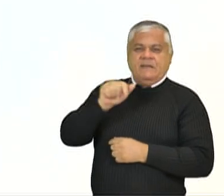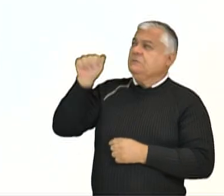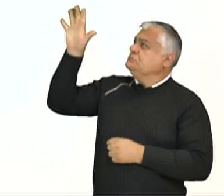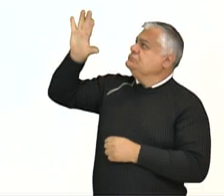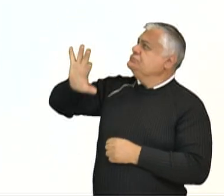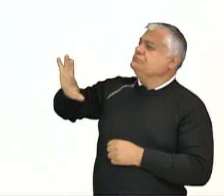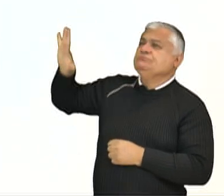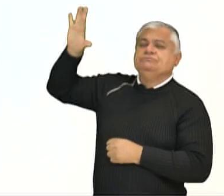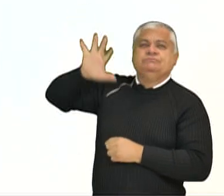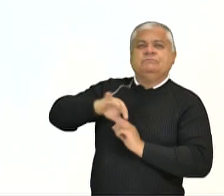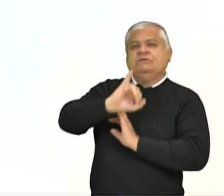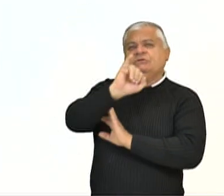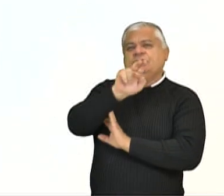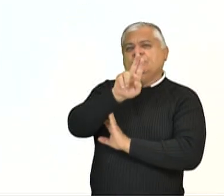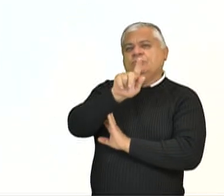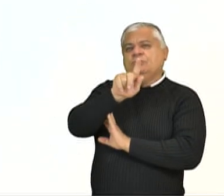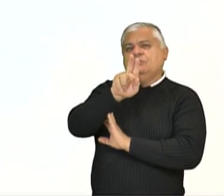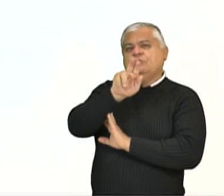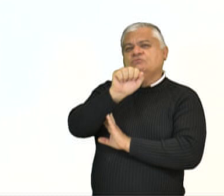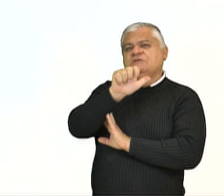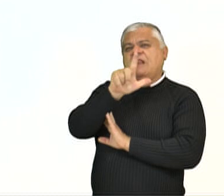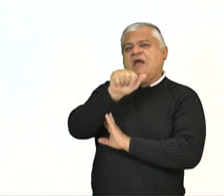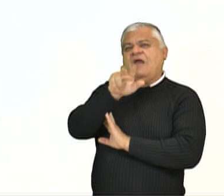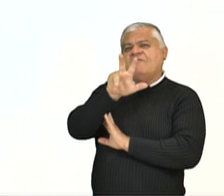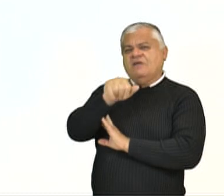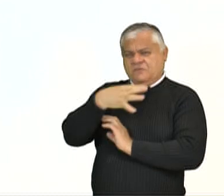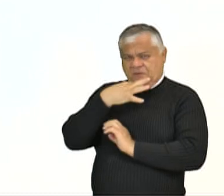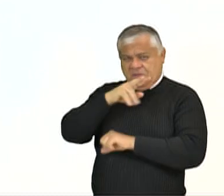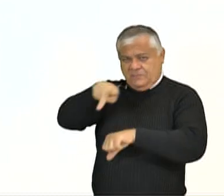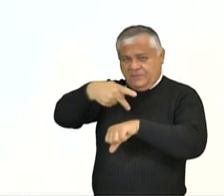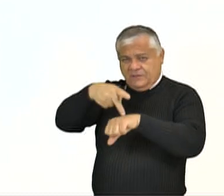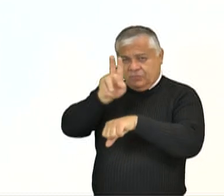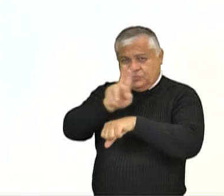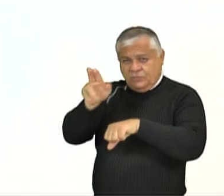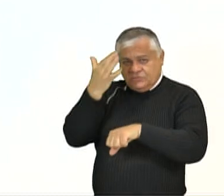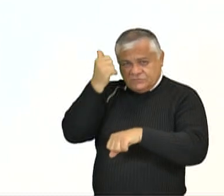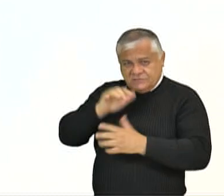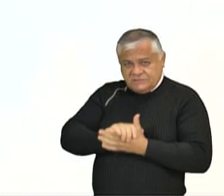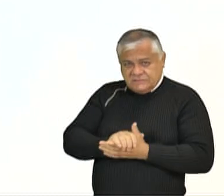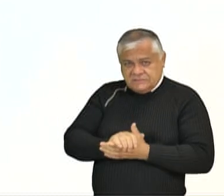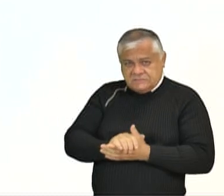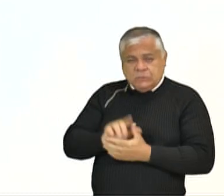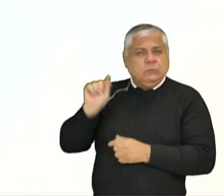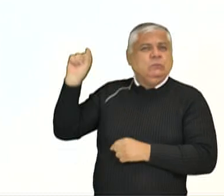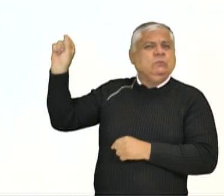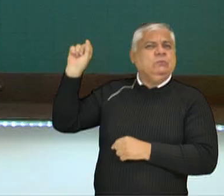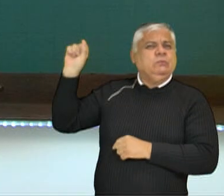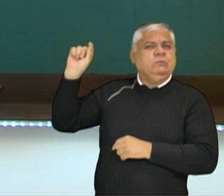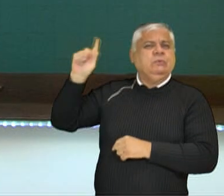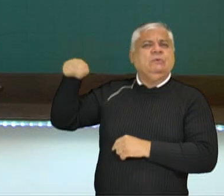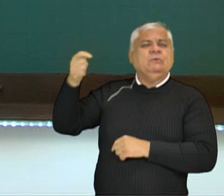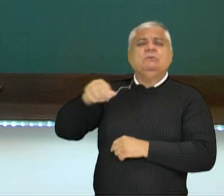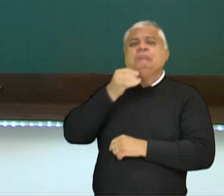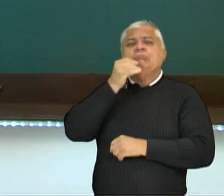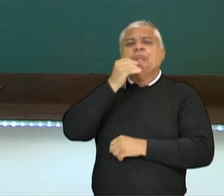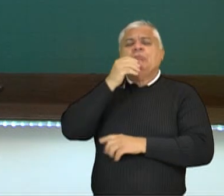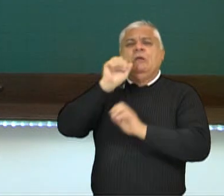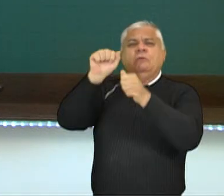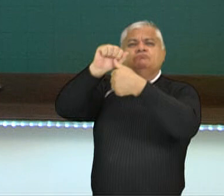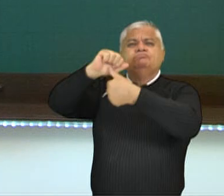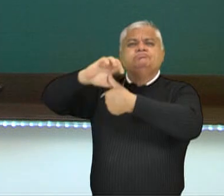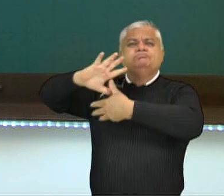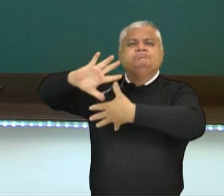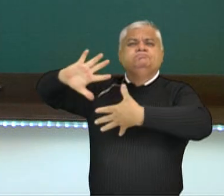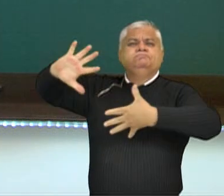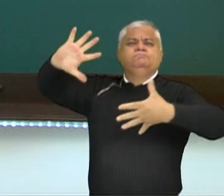da Iuguslávia. Você já ouviu falar nesse país chamado Iuguslávia? O que você sabe sobre a desintegração